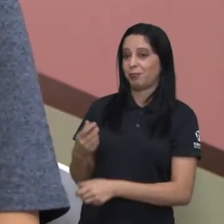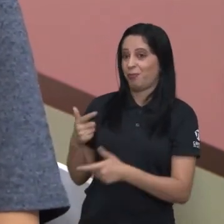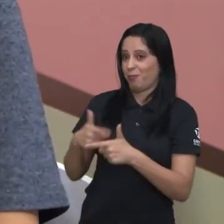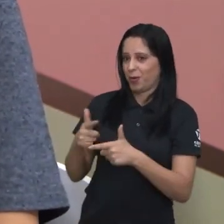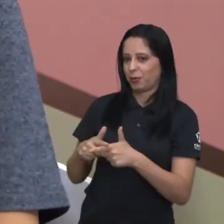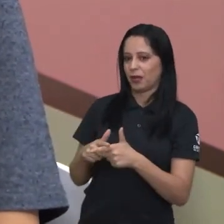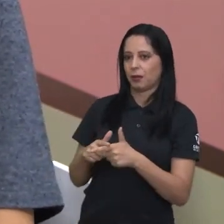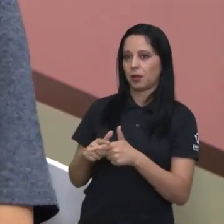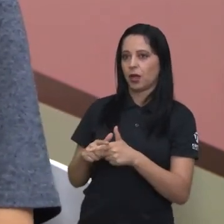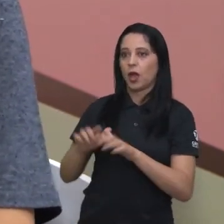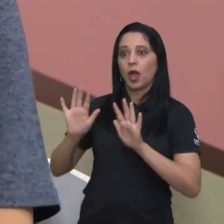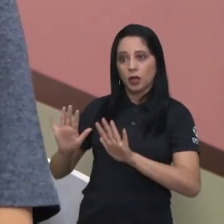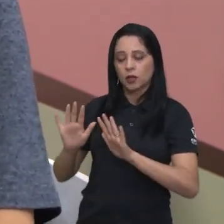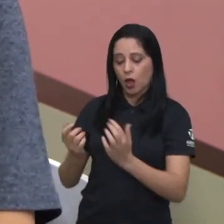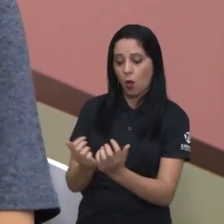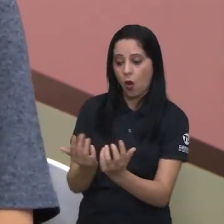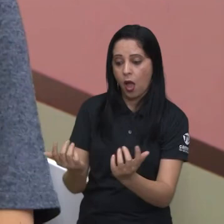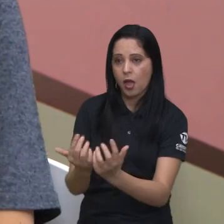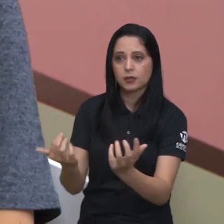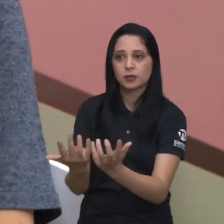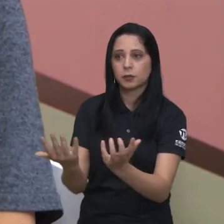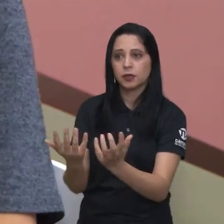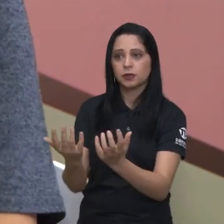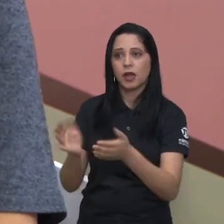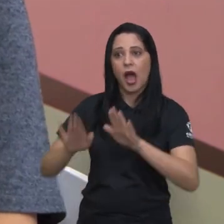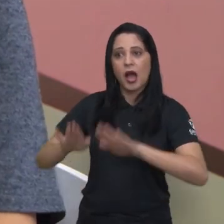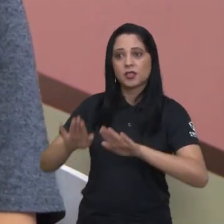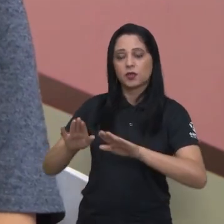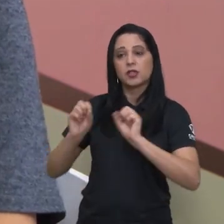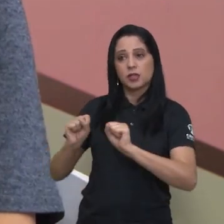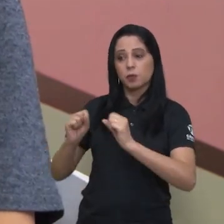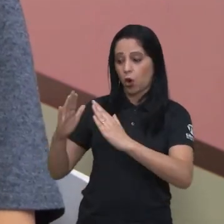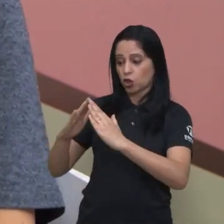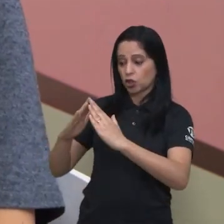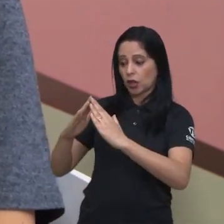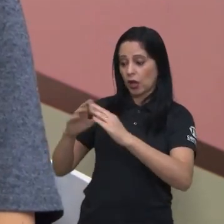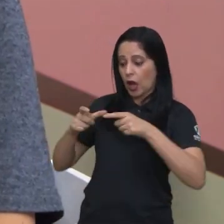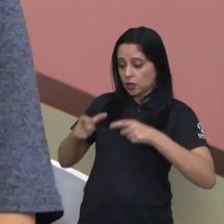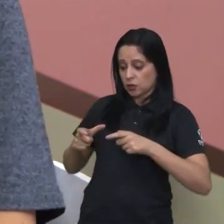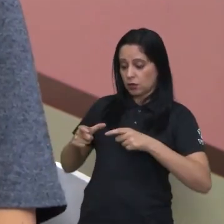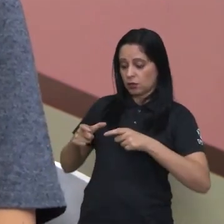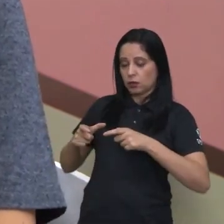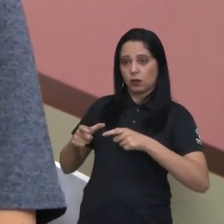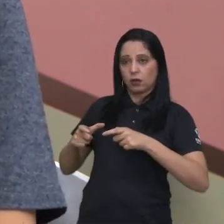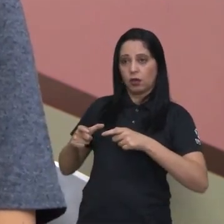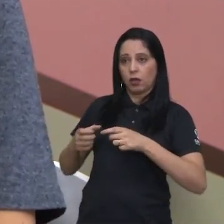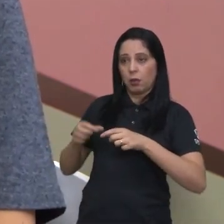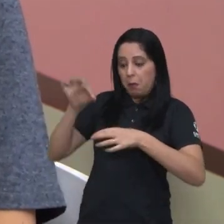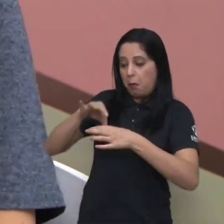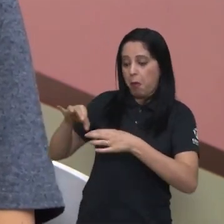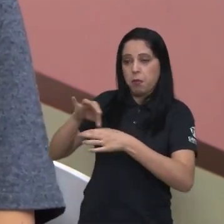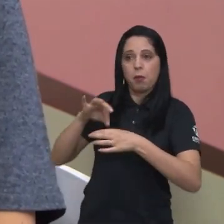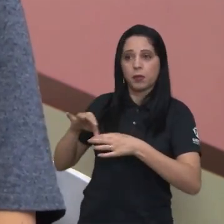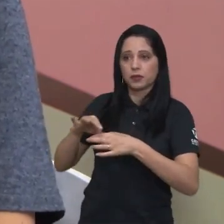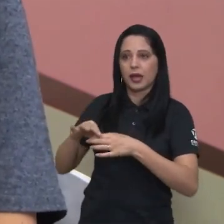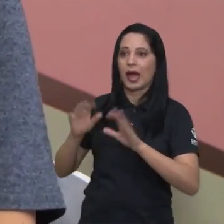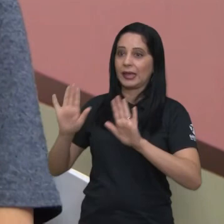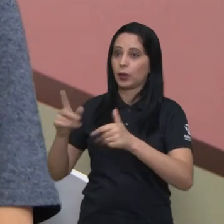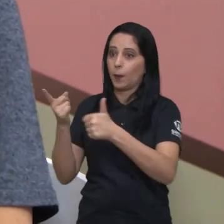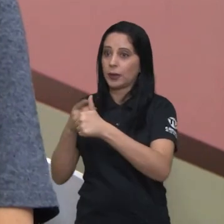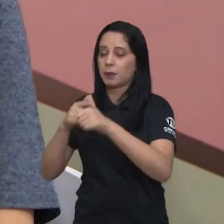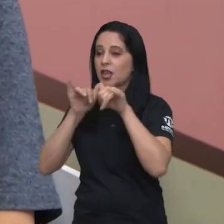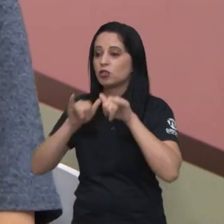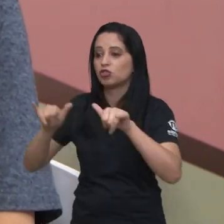nosso quintal, e a gente não sabe que pode se alimentar com elas. Então a primeira ideia é divulgar, dar o acesso à população